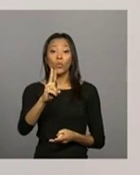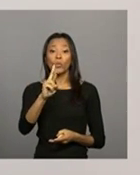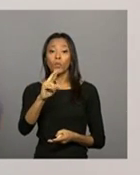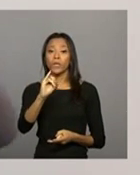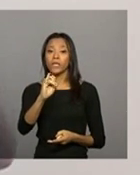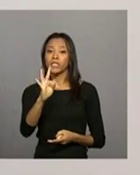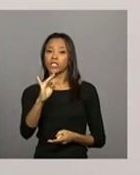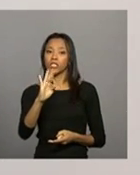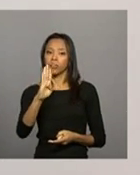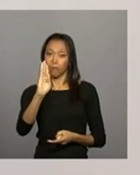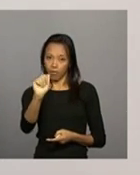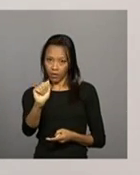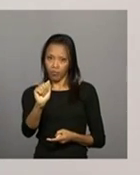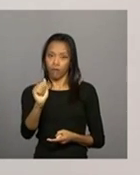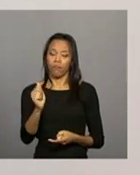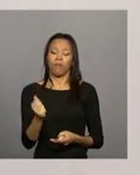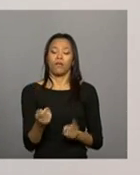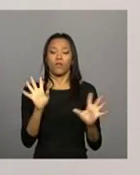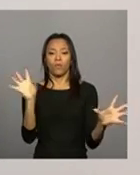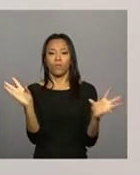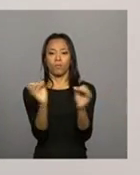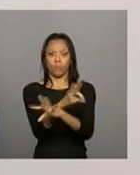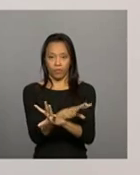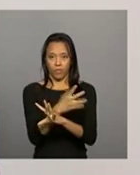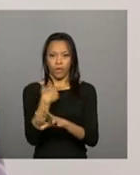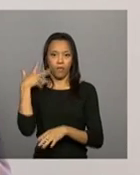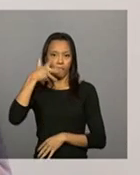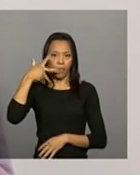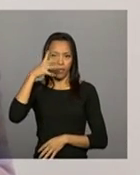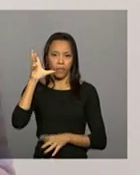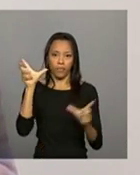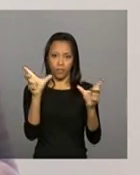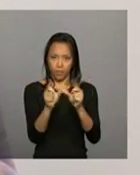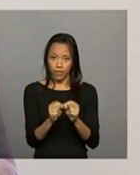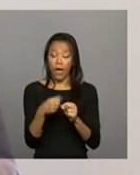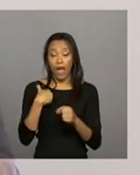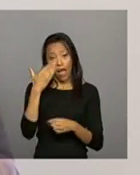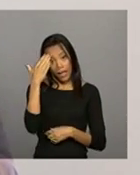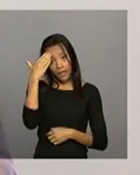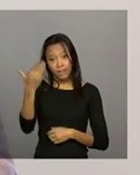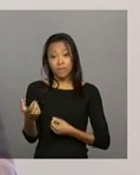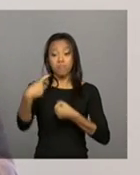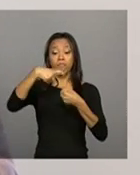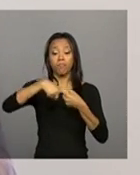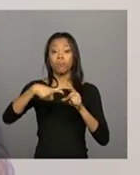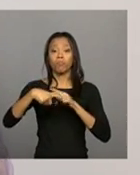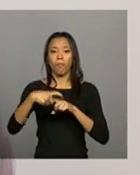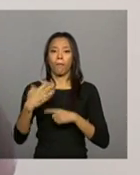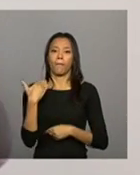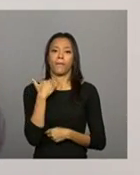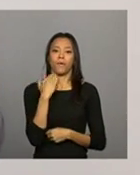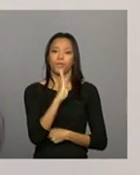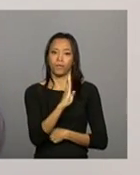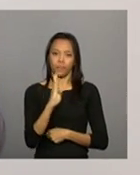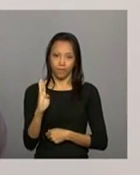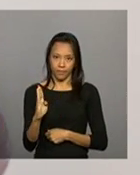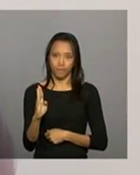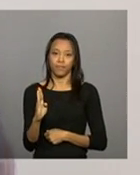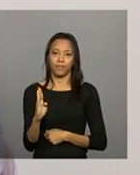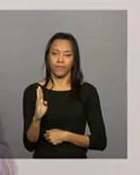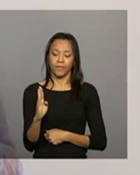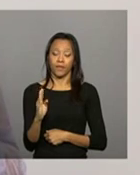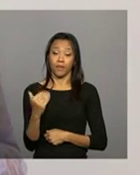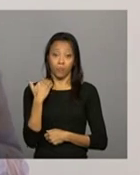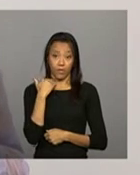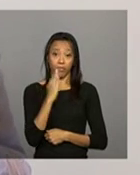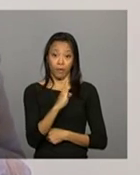E eu quero aqui terminar minha fala agradecendo a parceria com o Banco do Brasil, porque eles